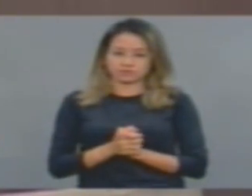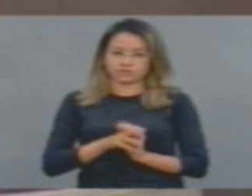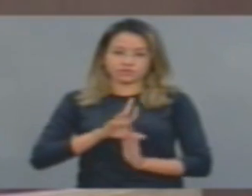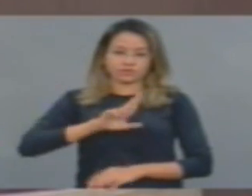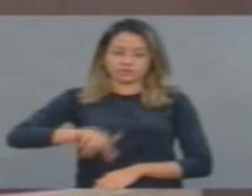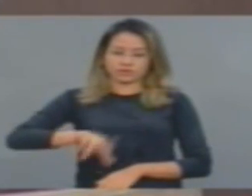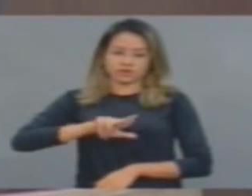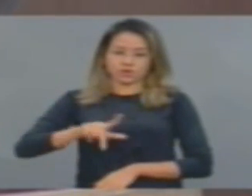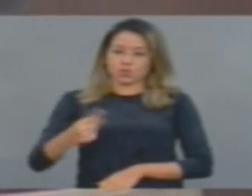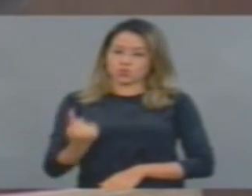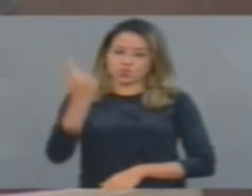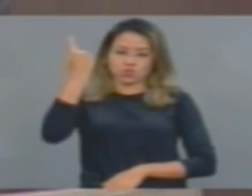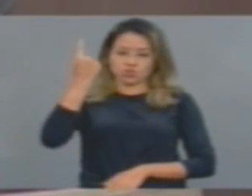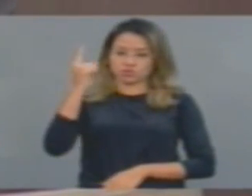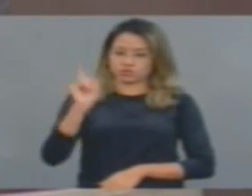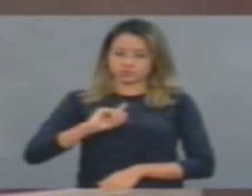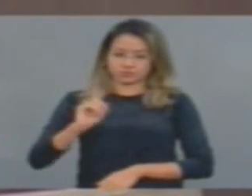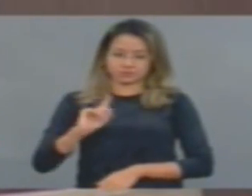do colapso.